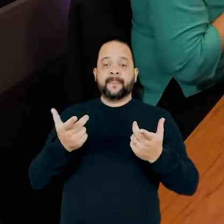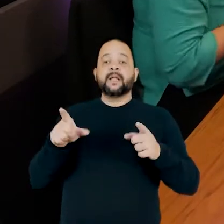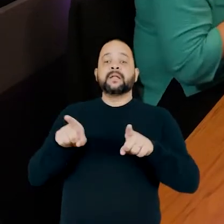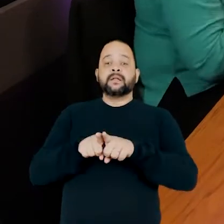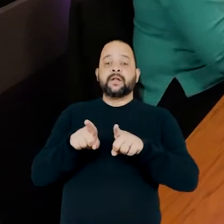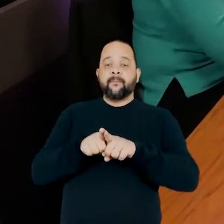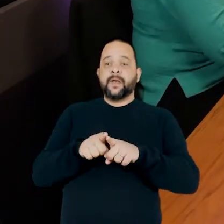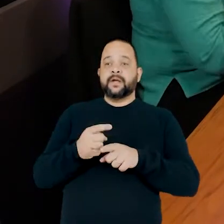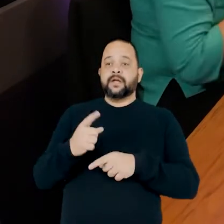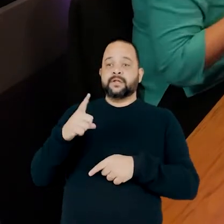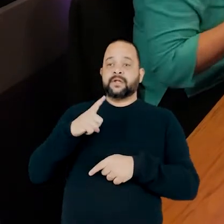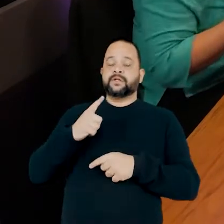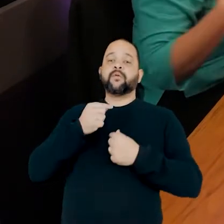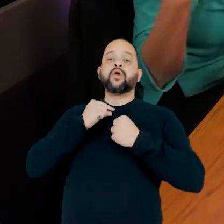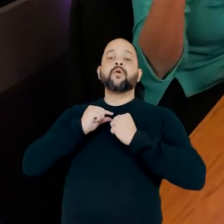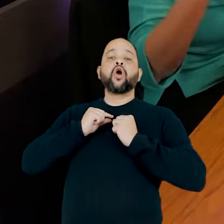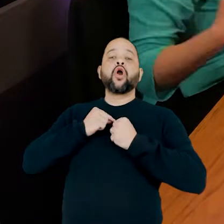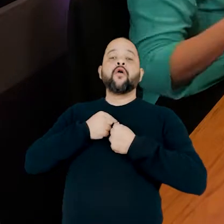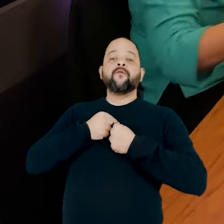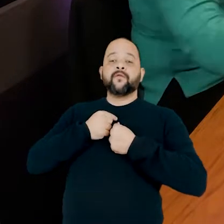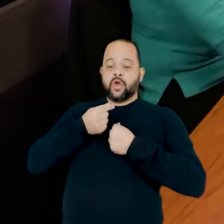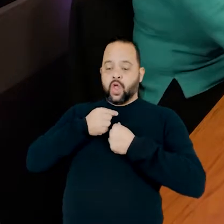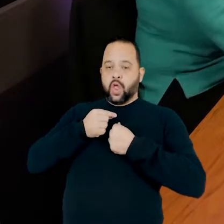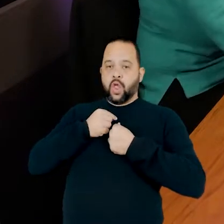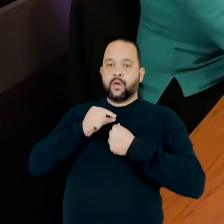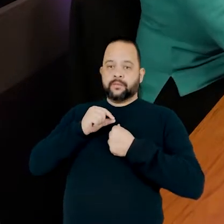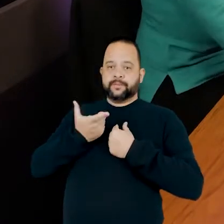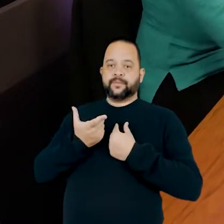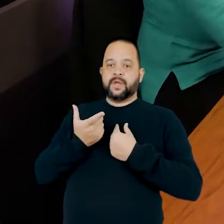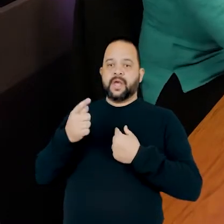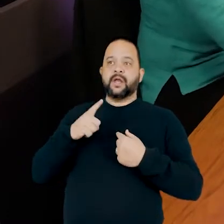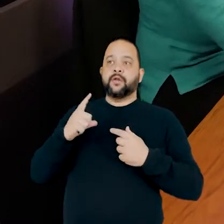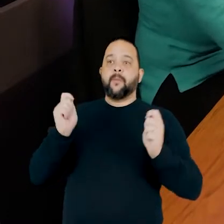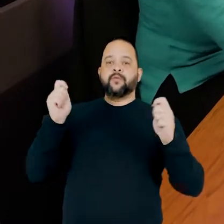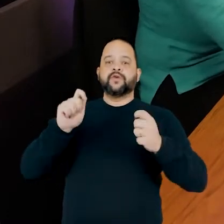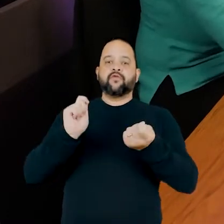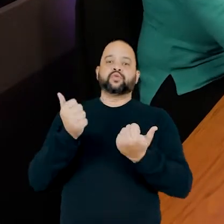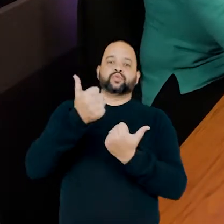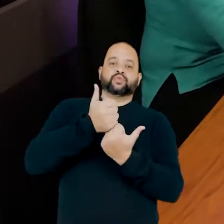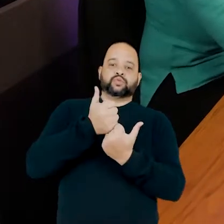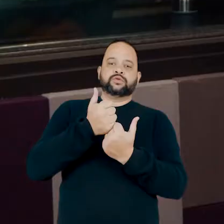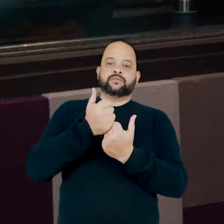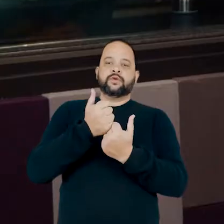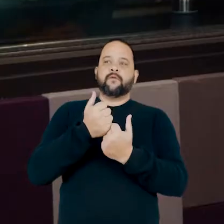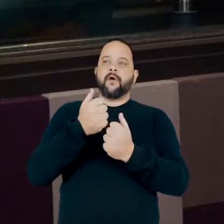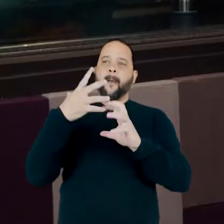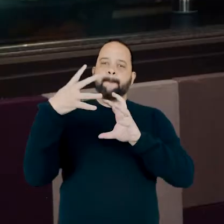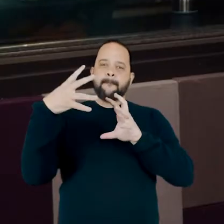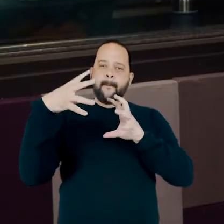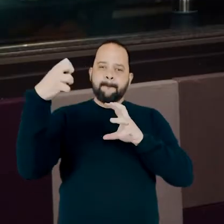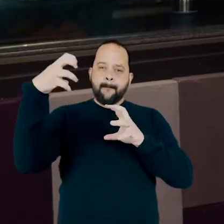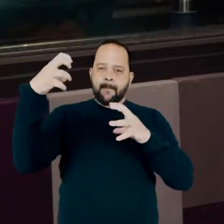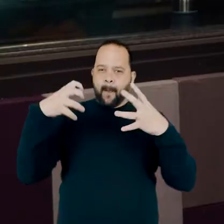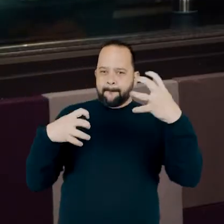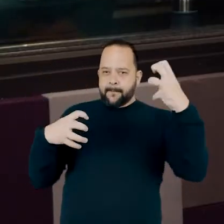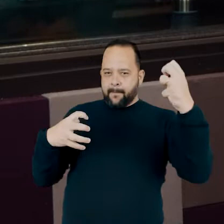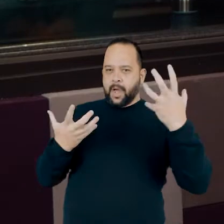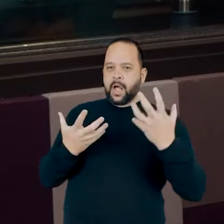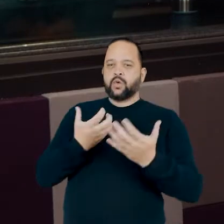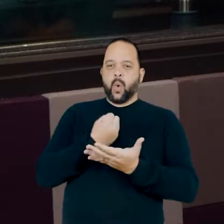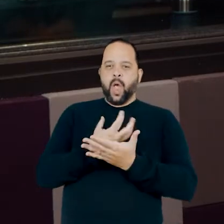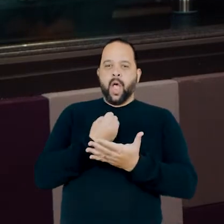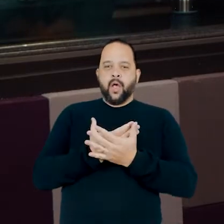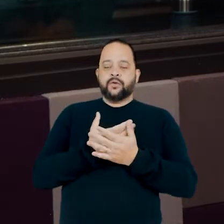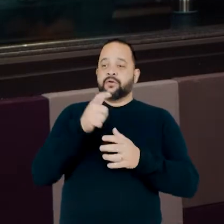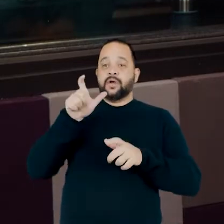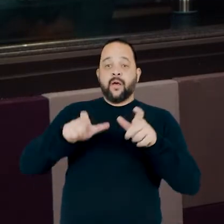se falha um microfone, um lapelo, alguma coisa, esse cara, ele assume a responsabilidade, né? E sem o usuário final ter